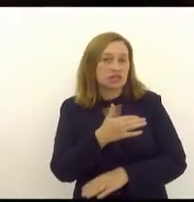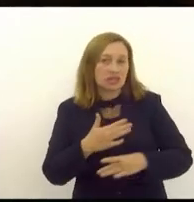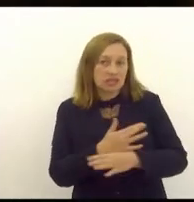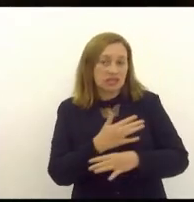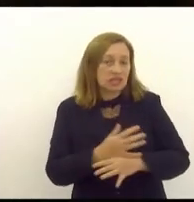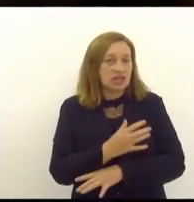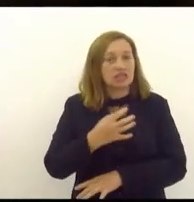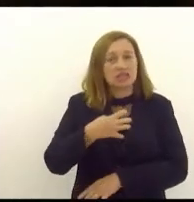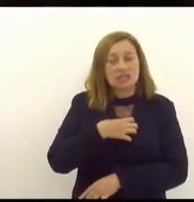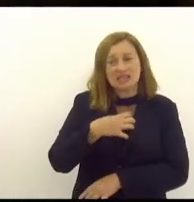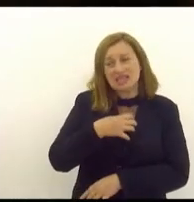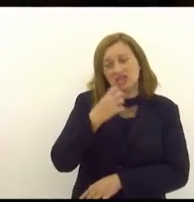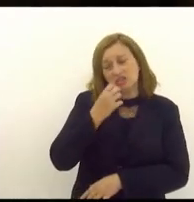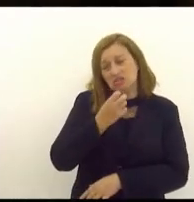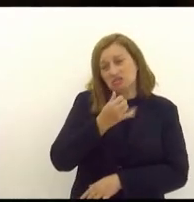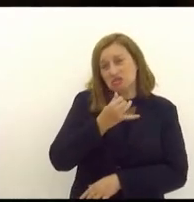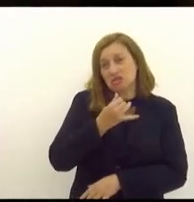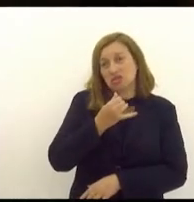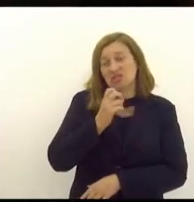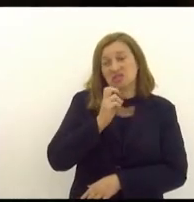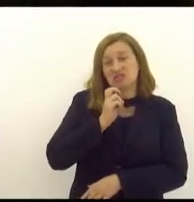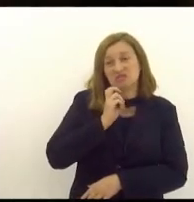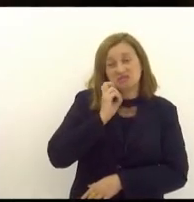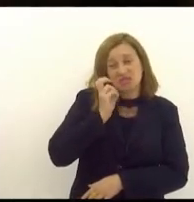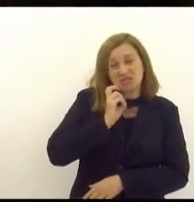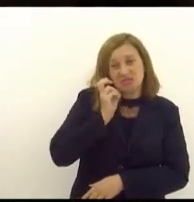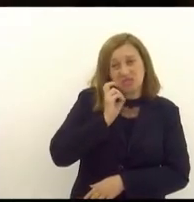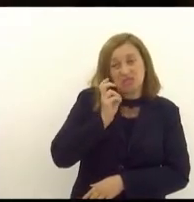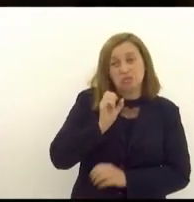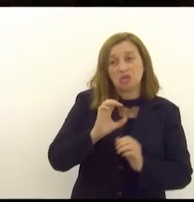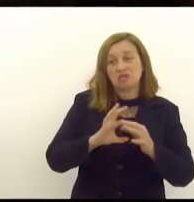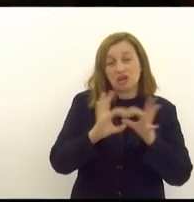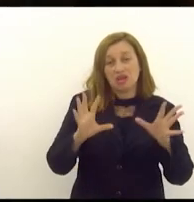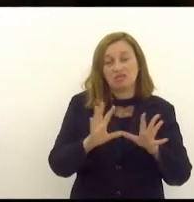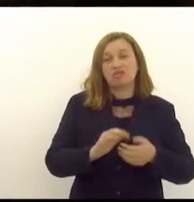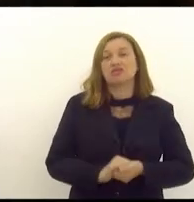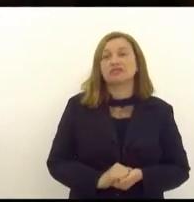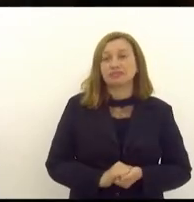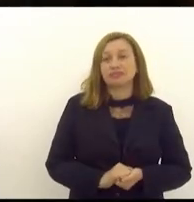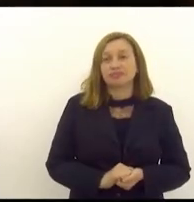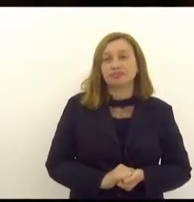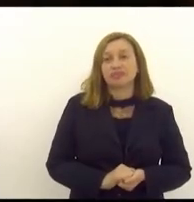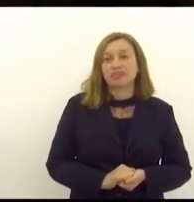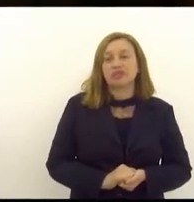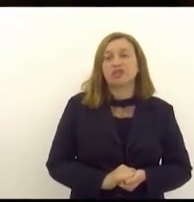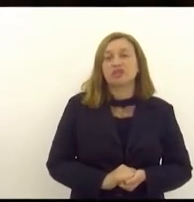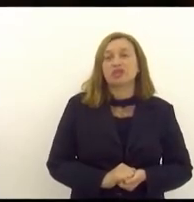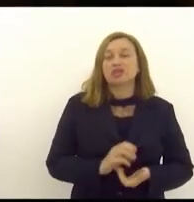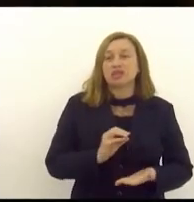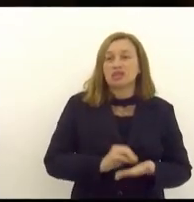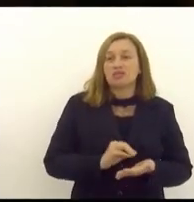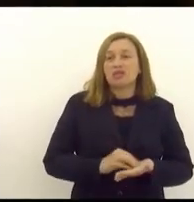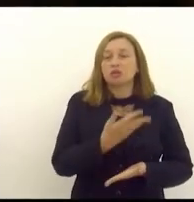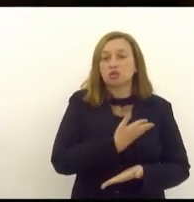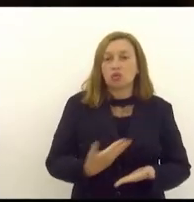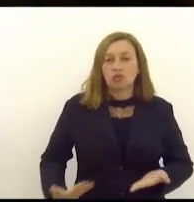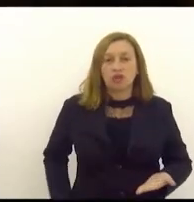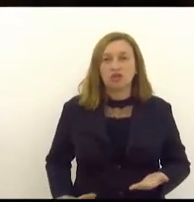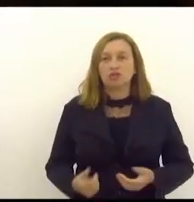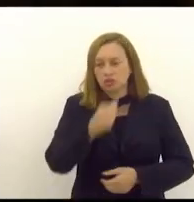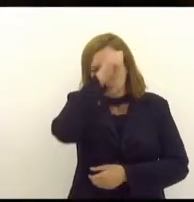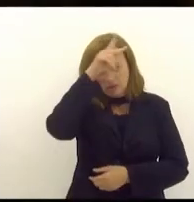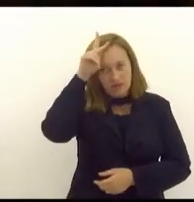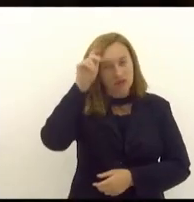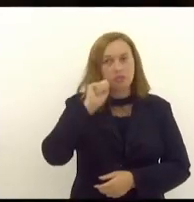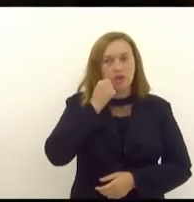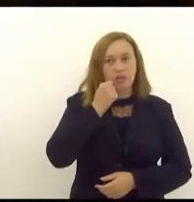para que nós nos possamos nos ver Livres uma vez por todas desse desgoverno do prefeito